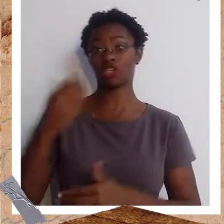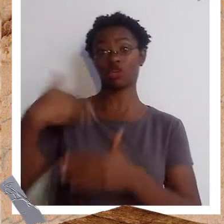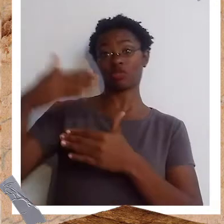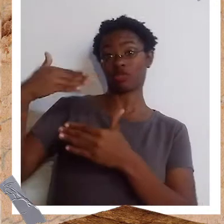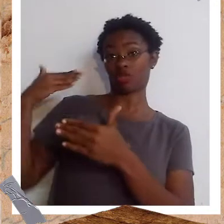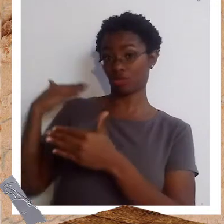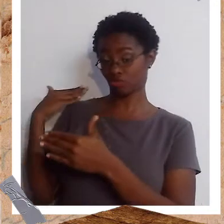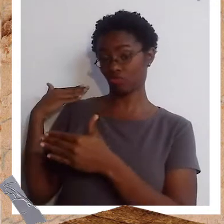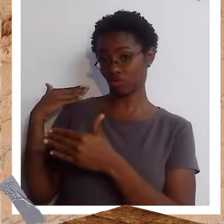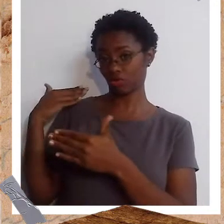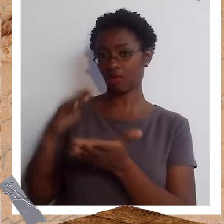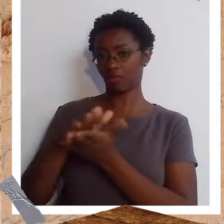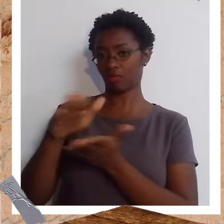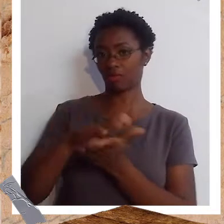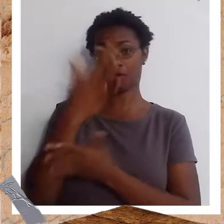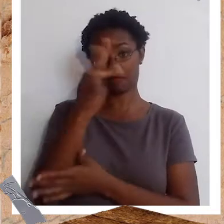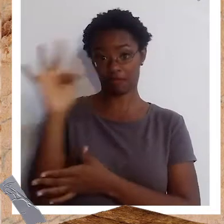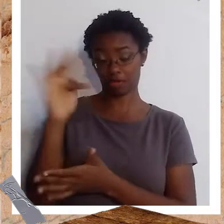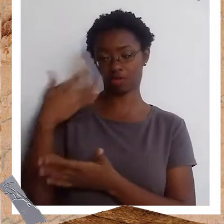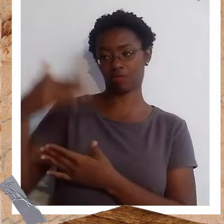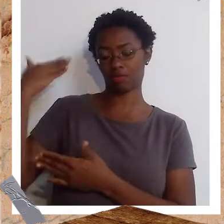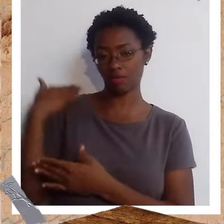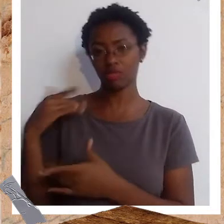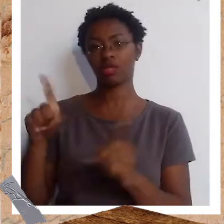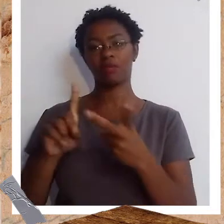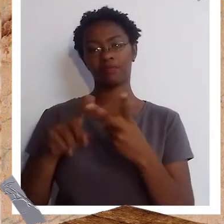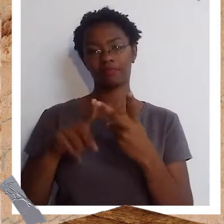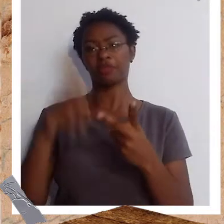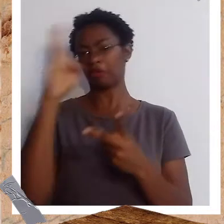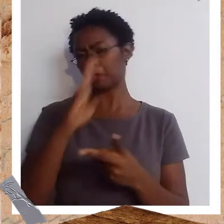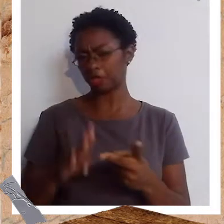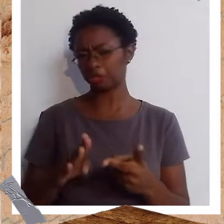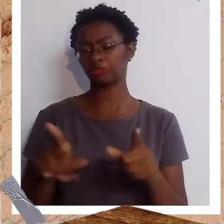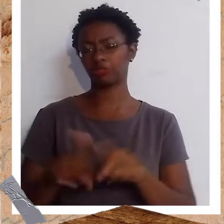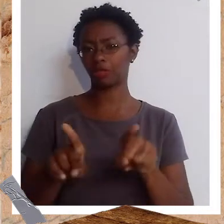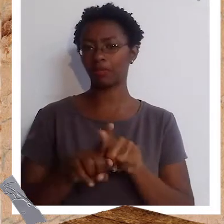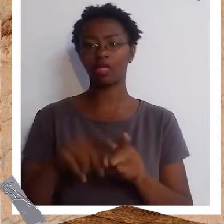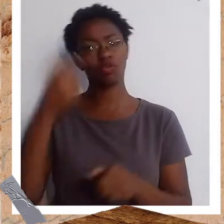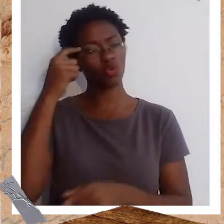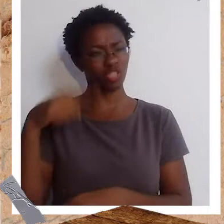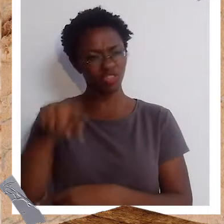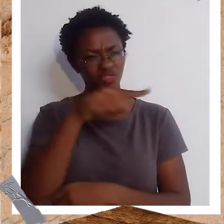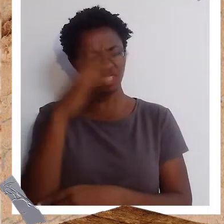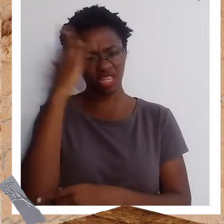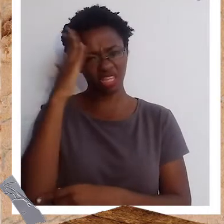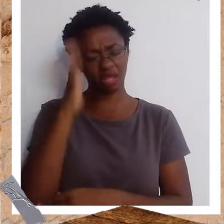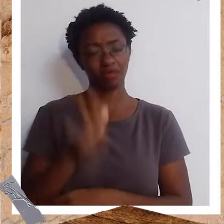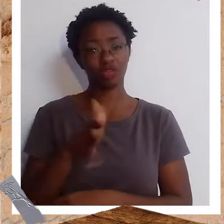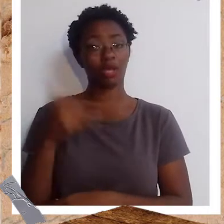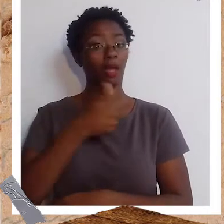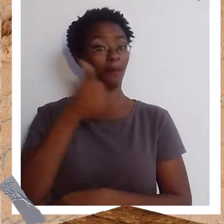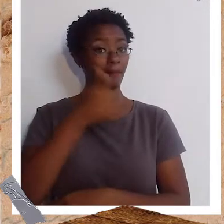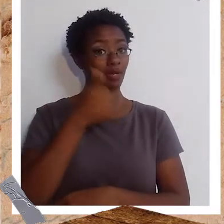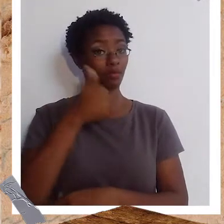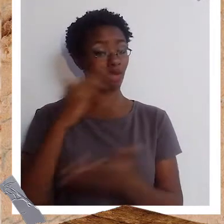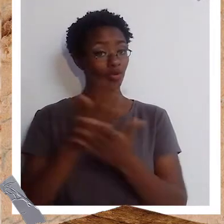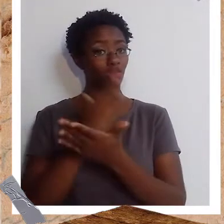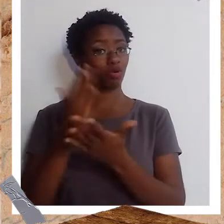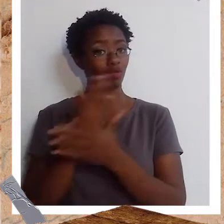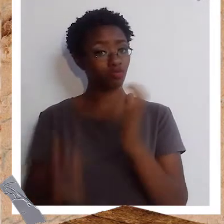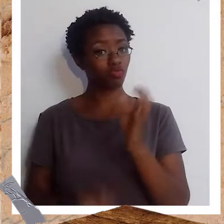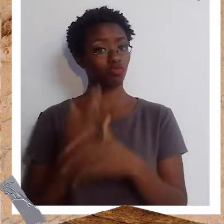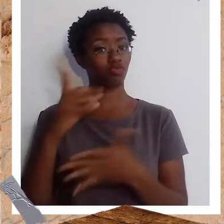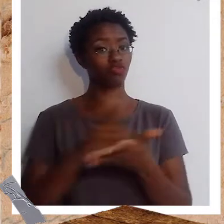publicado na versão francesa, na versão brasileira, que é importante, não sei se todo mundo sabe, né, que a primeira